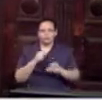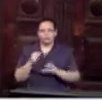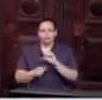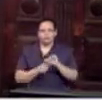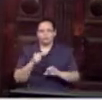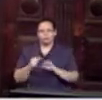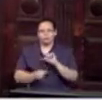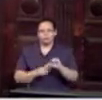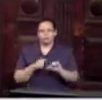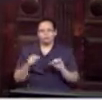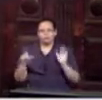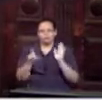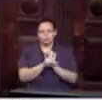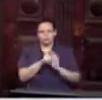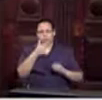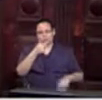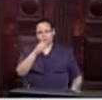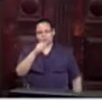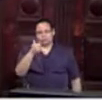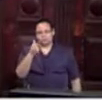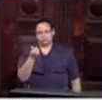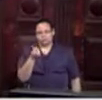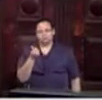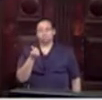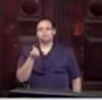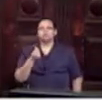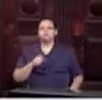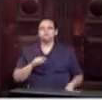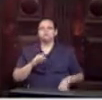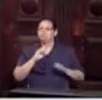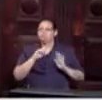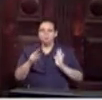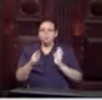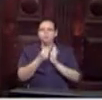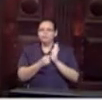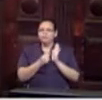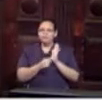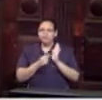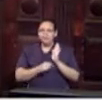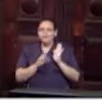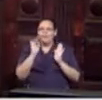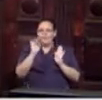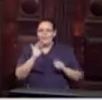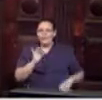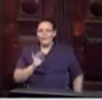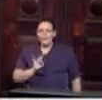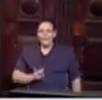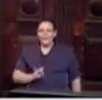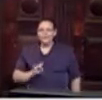se modifica a lei de 2016, com a série de incisos que correspondem, cada um deles,